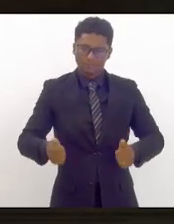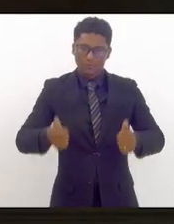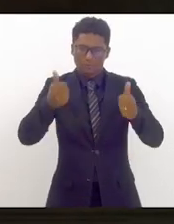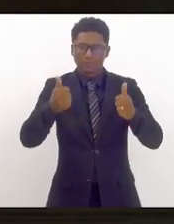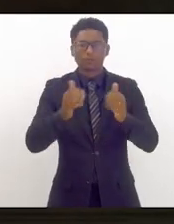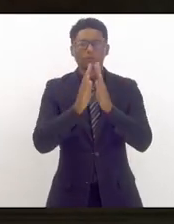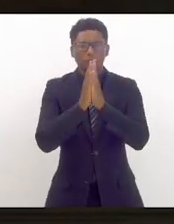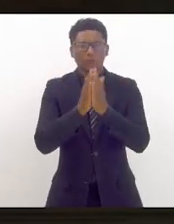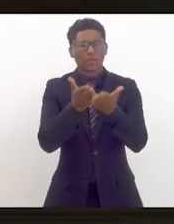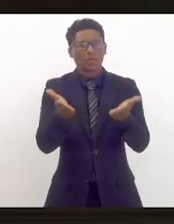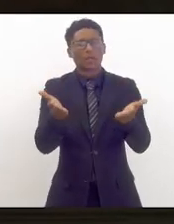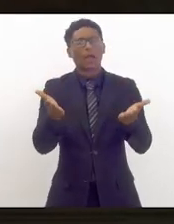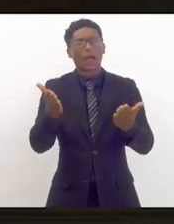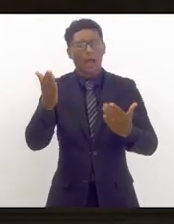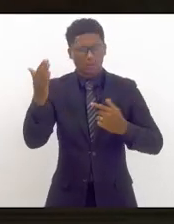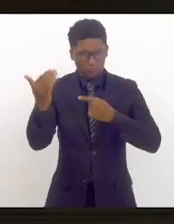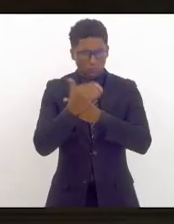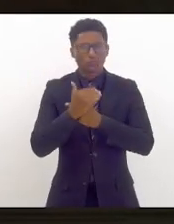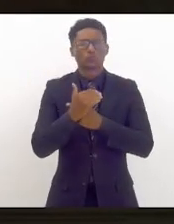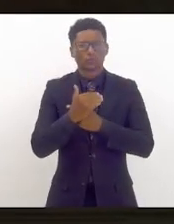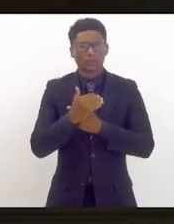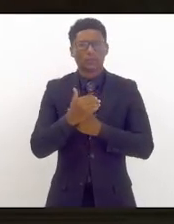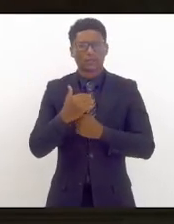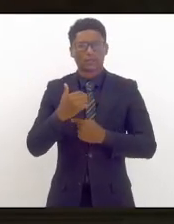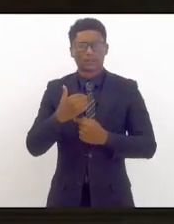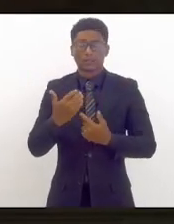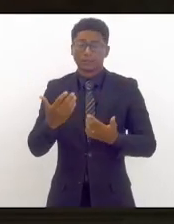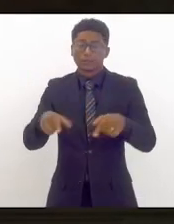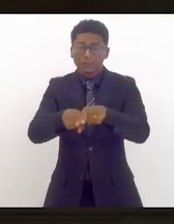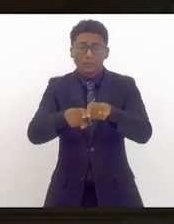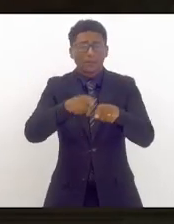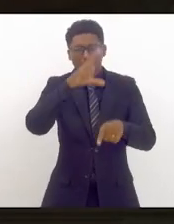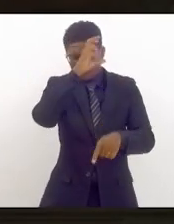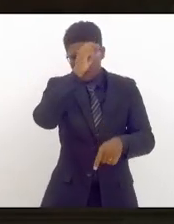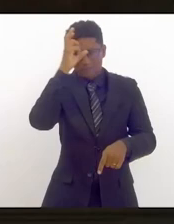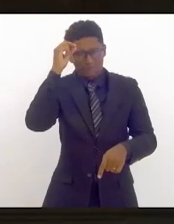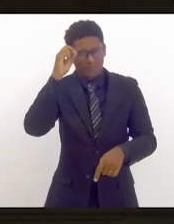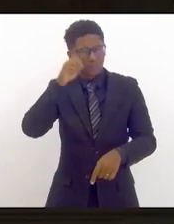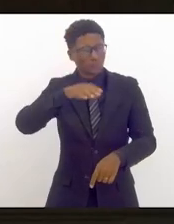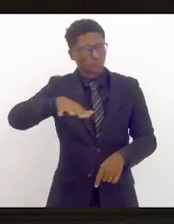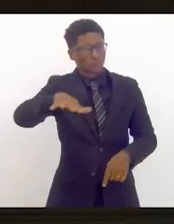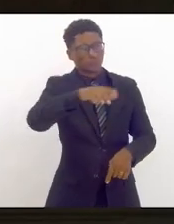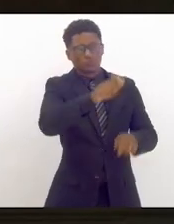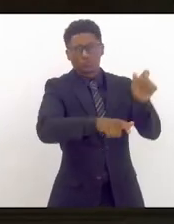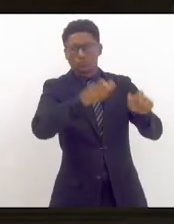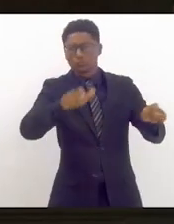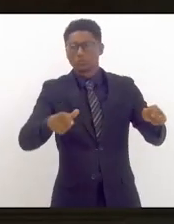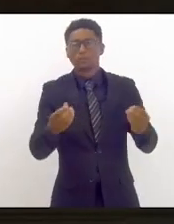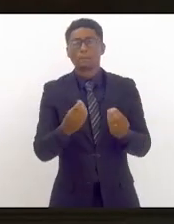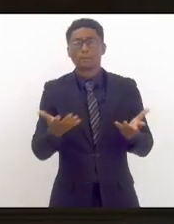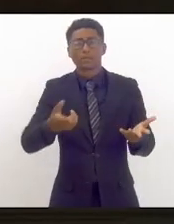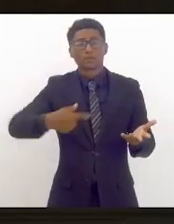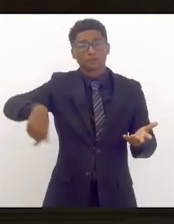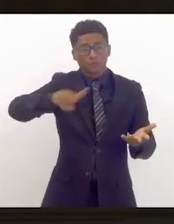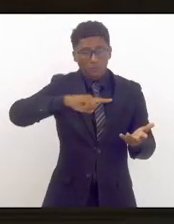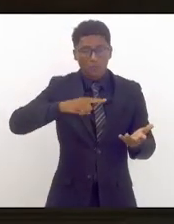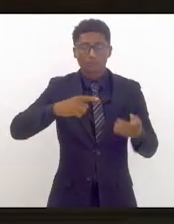dos nossos prefeitos dos municípios fluminenses para que consigamos concretizar esse plano que vai